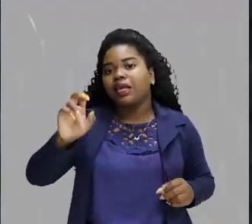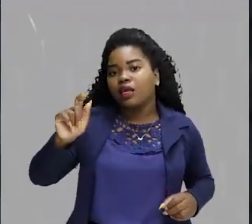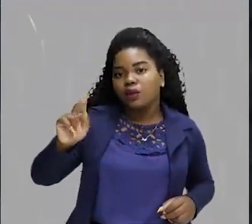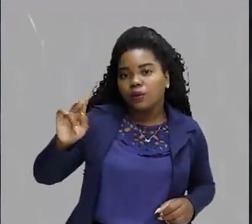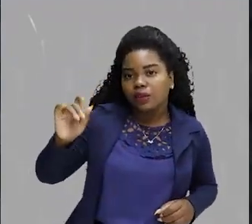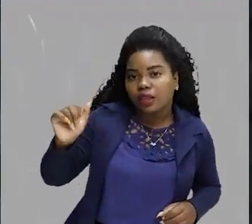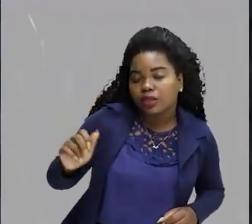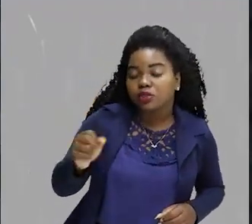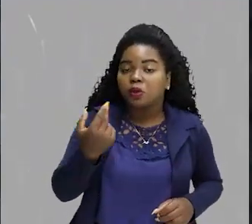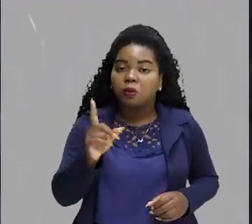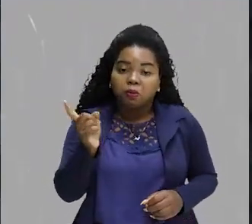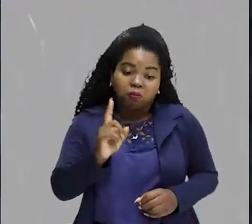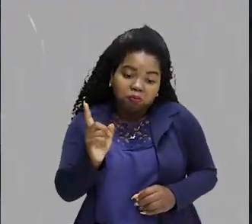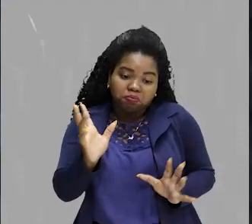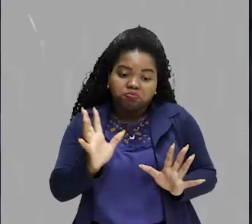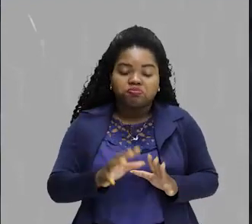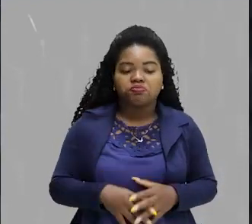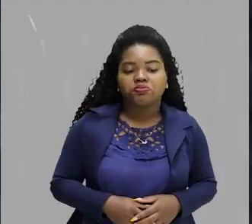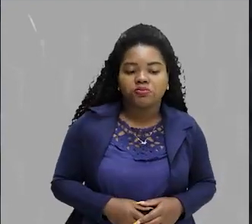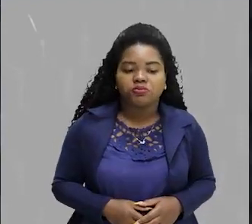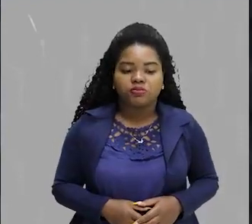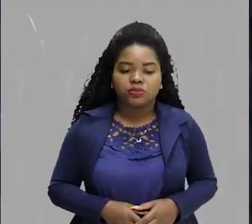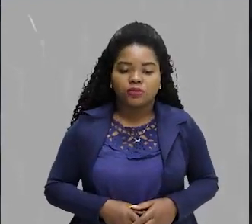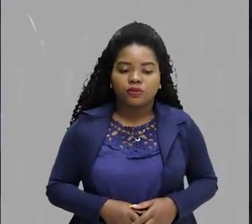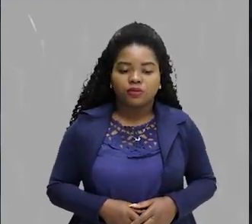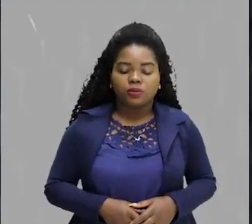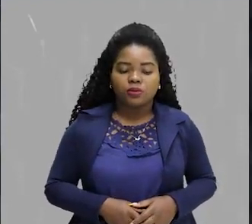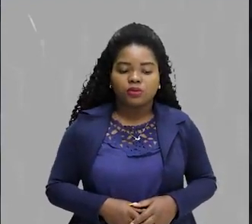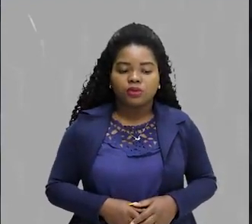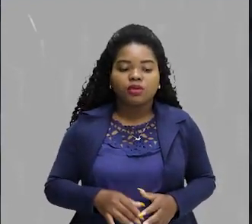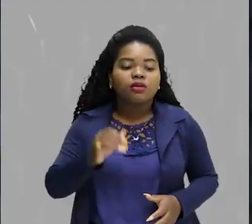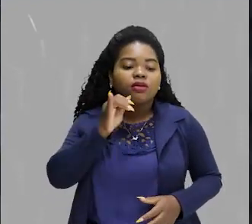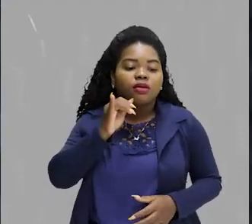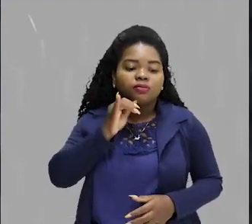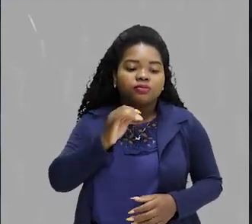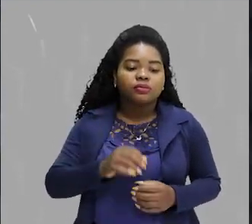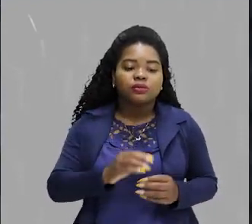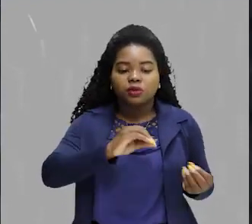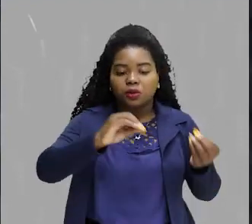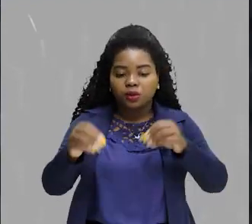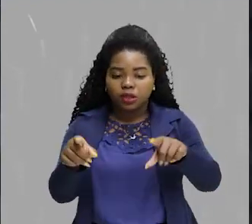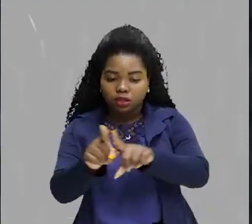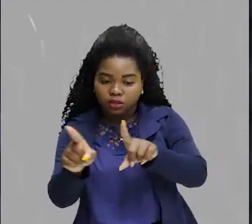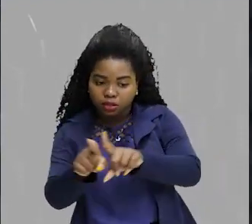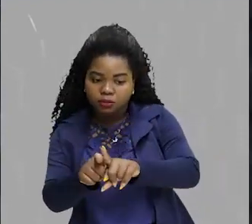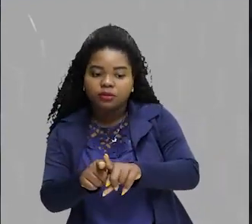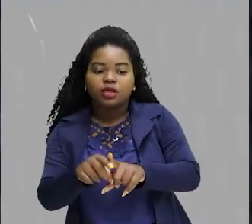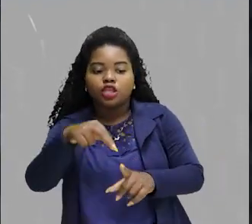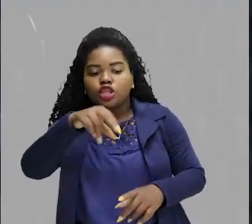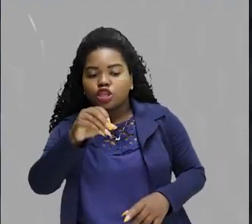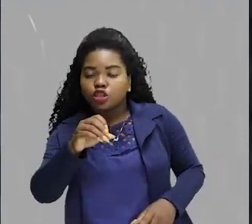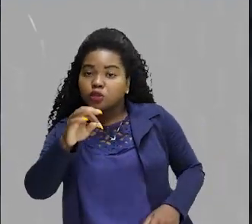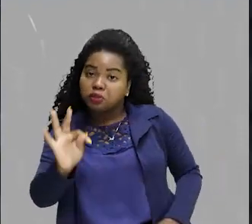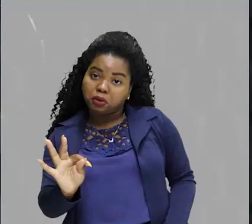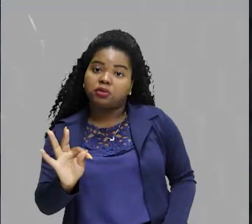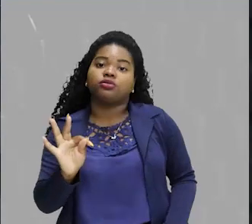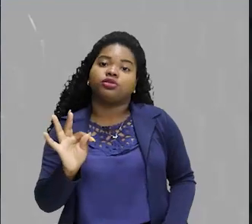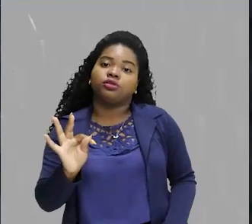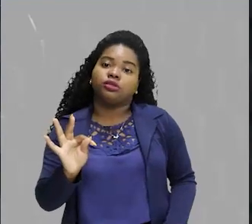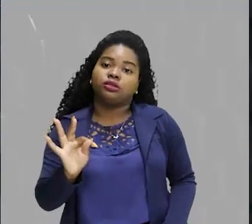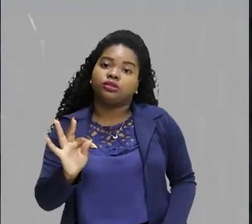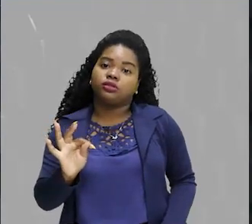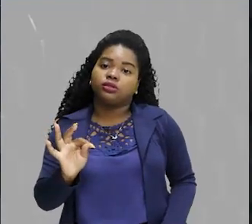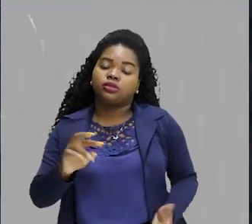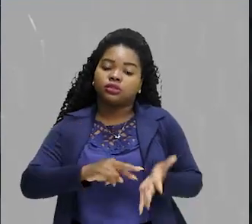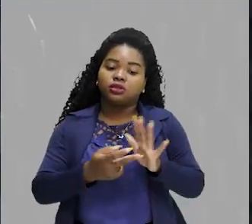diferença se o verbo é regular ou não. Tá? Nós vamos acrescentar o not. Not, obviamente, é o não